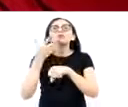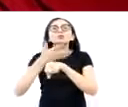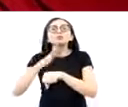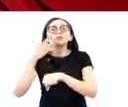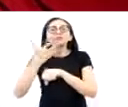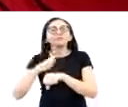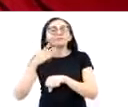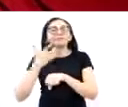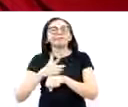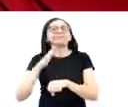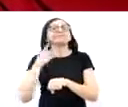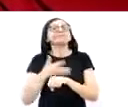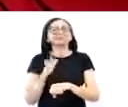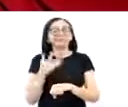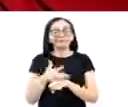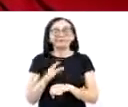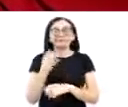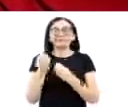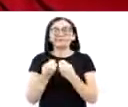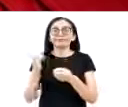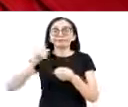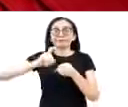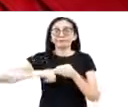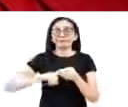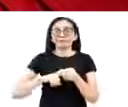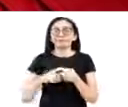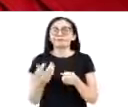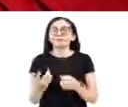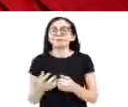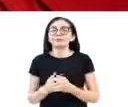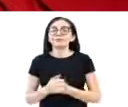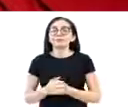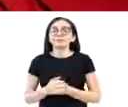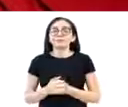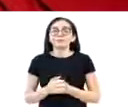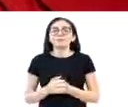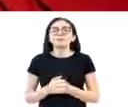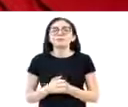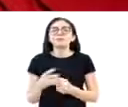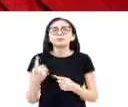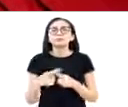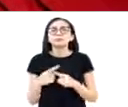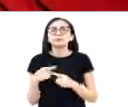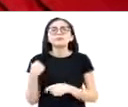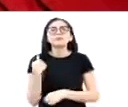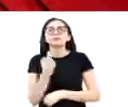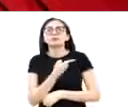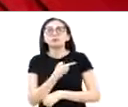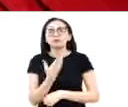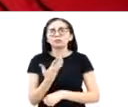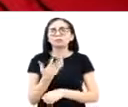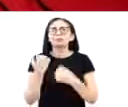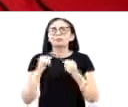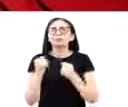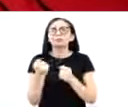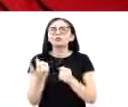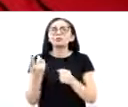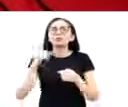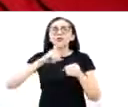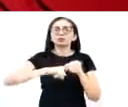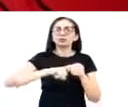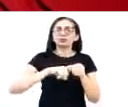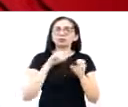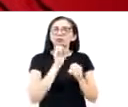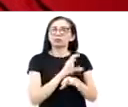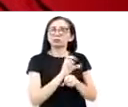formação, uma conquista. Eu gosto muito de usar o termo conquista, porque nós tínhamos que retornar o